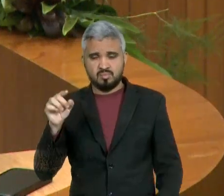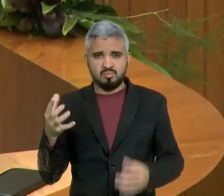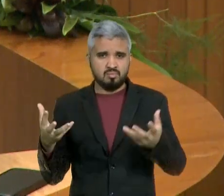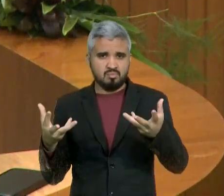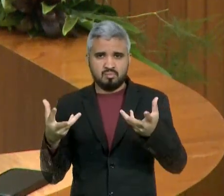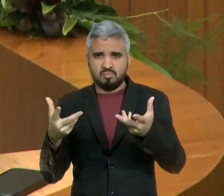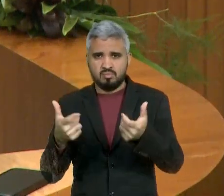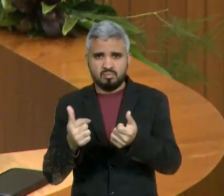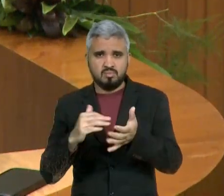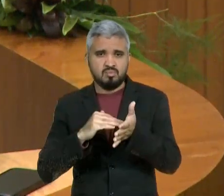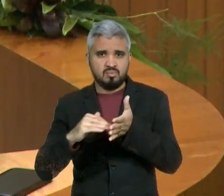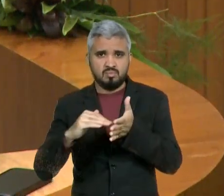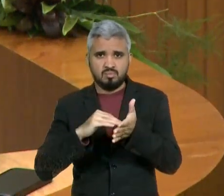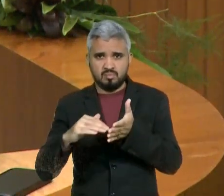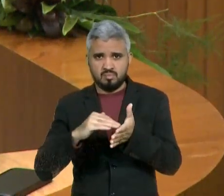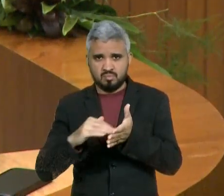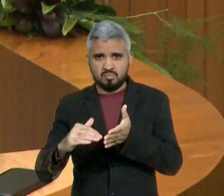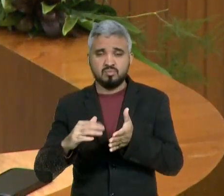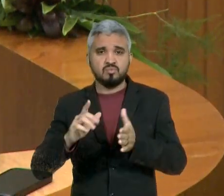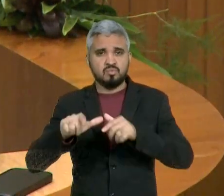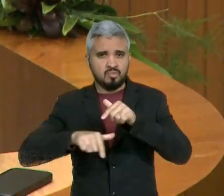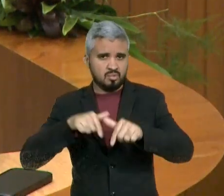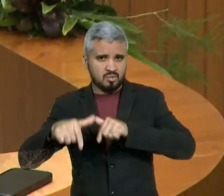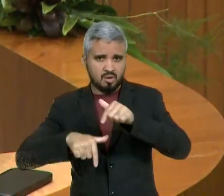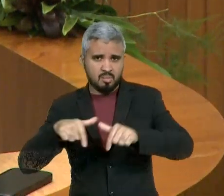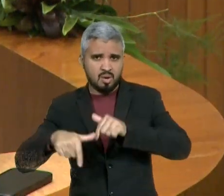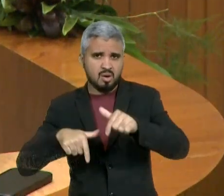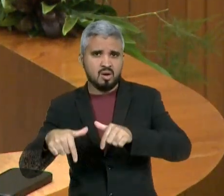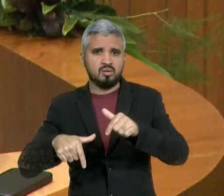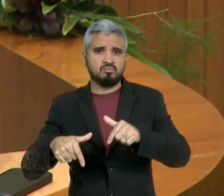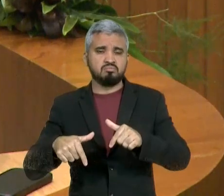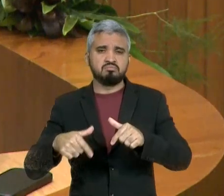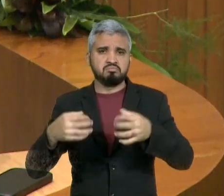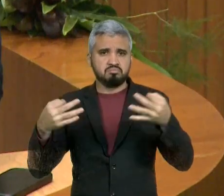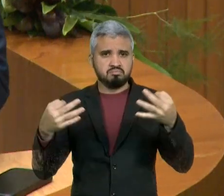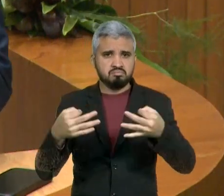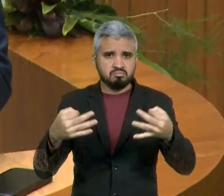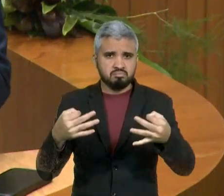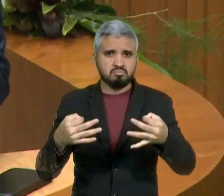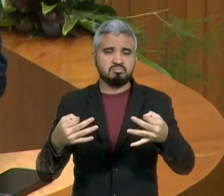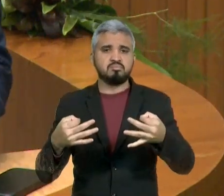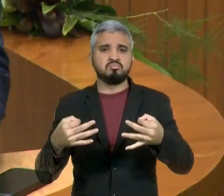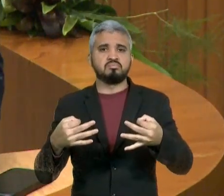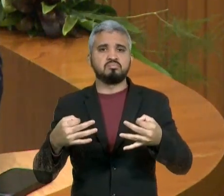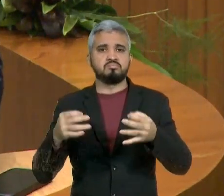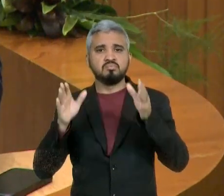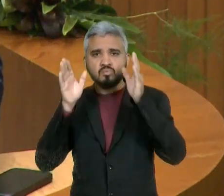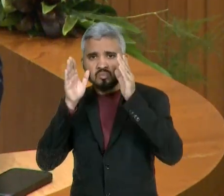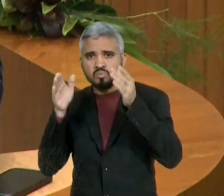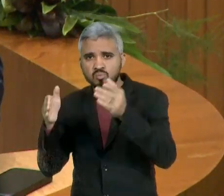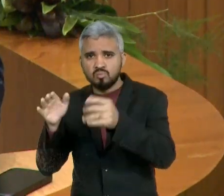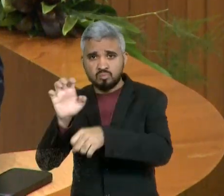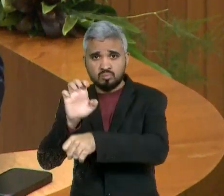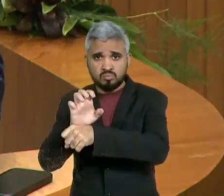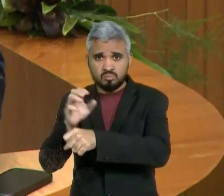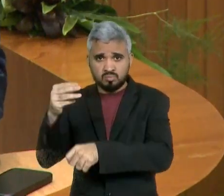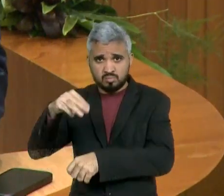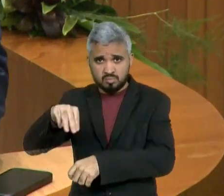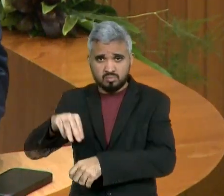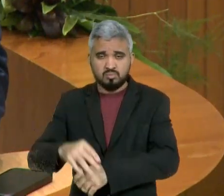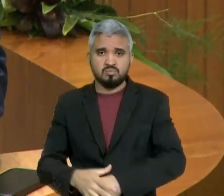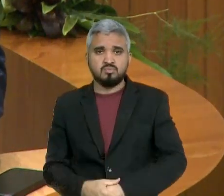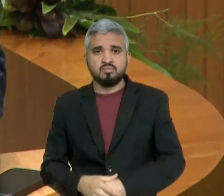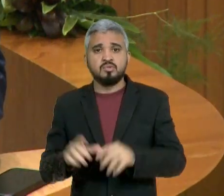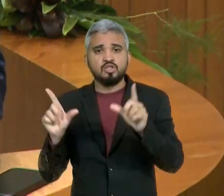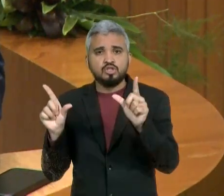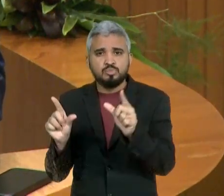da secretaria, mas já está fazendo um grande trabalho em prol do nosso estado para diminuir a violência